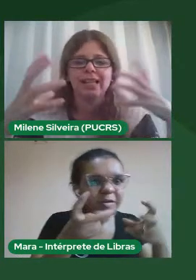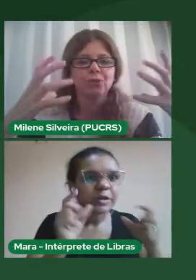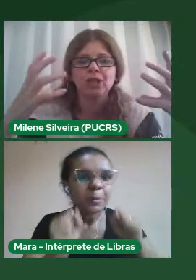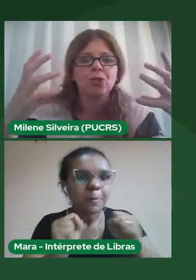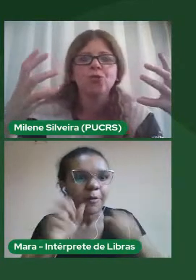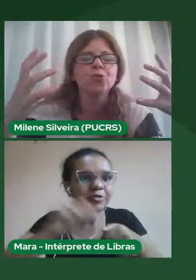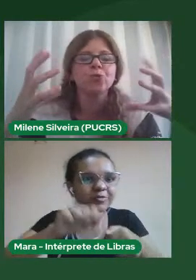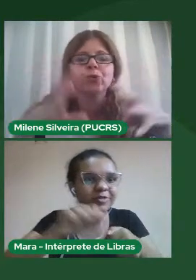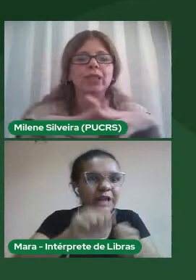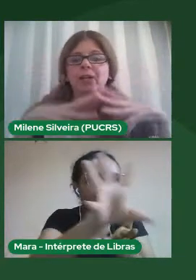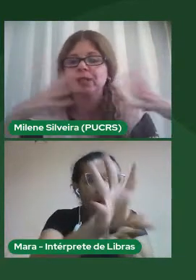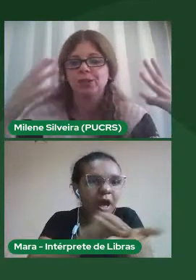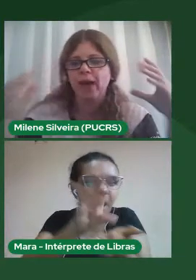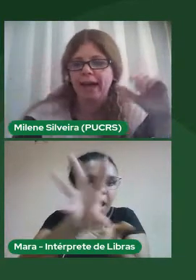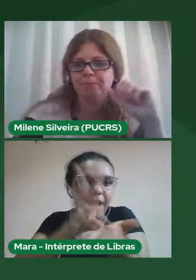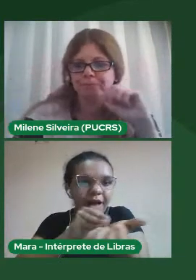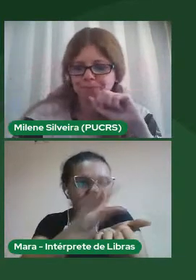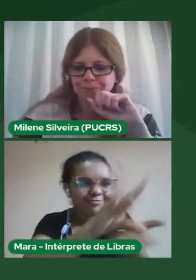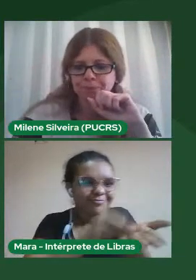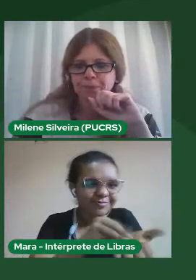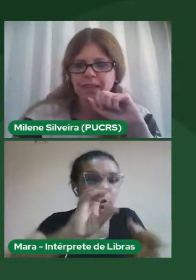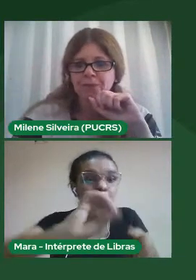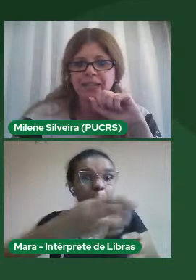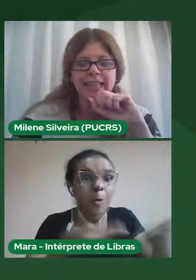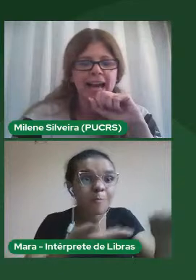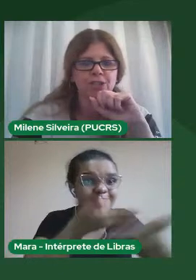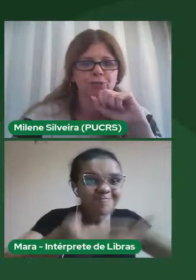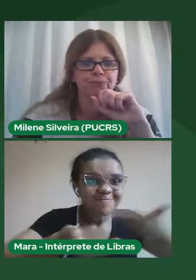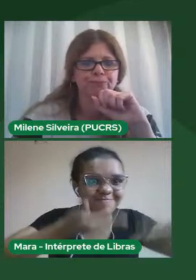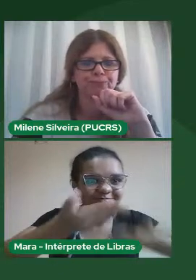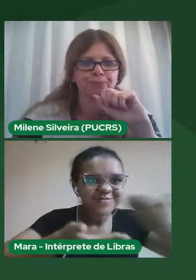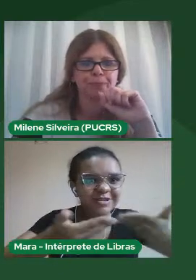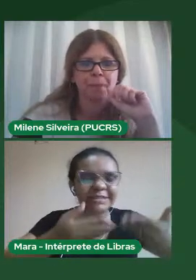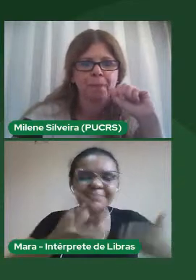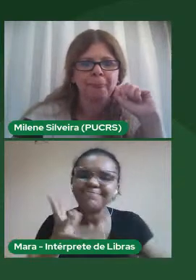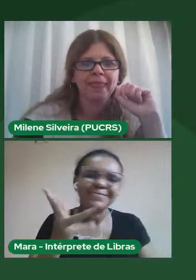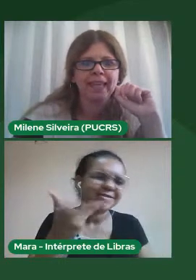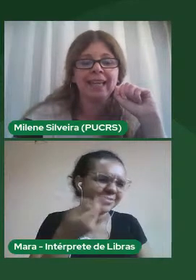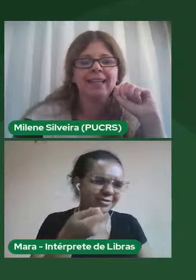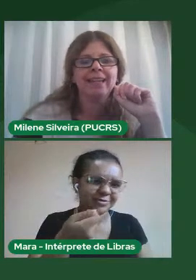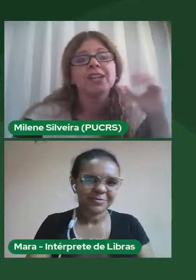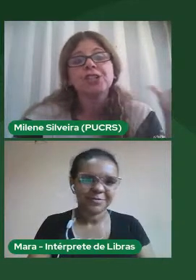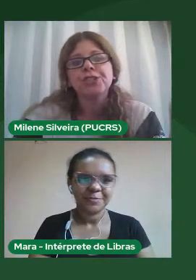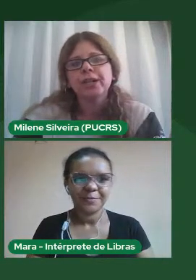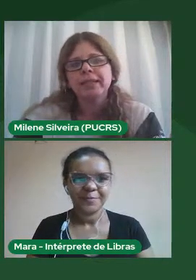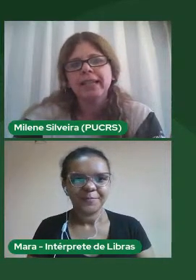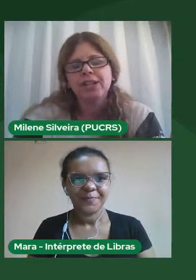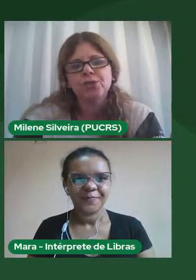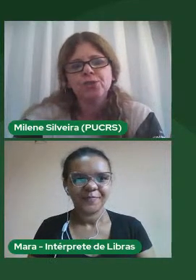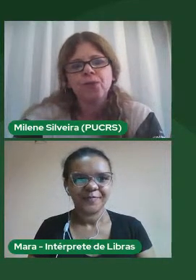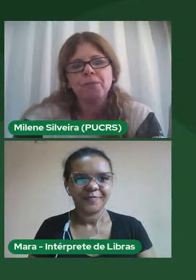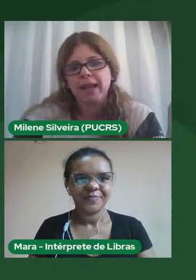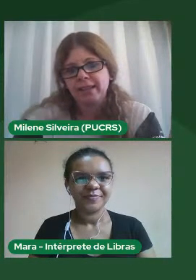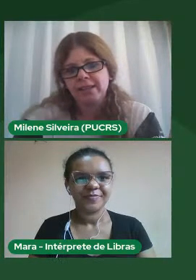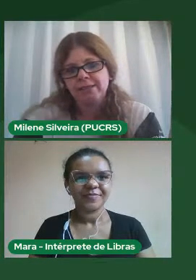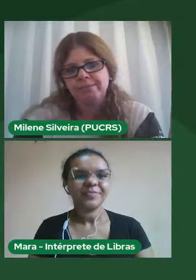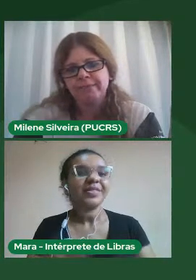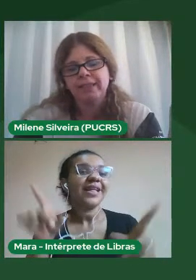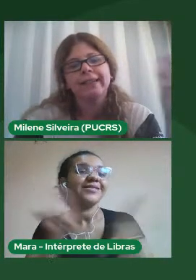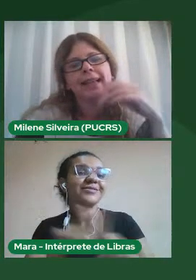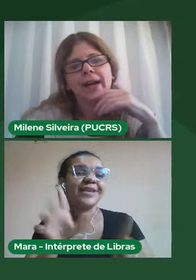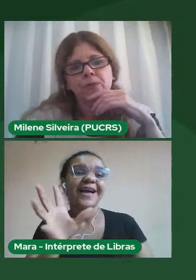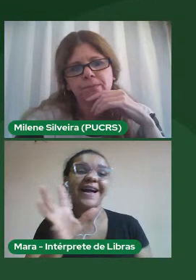gente está fazendo em conjunto. Então, isso é fantástico. A gente ama interagir nos coffee